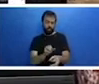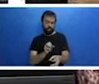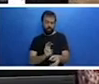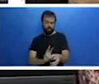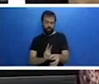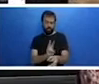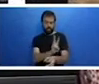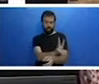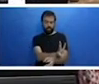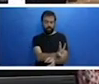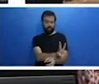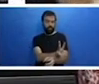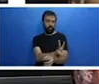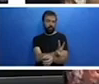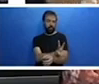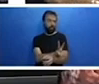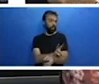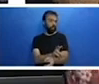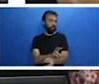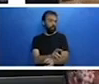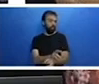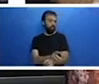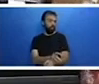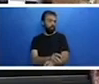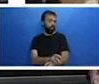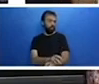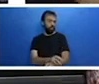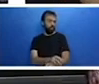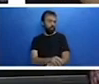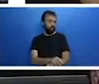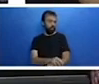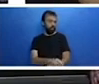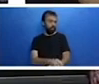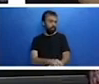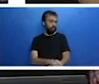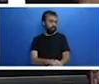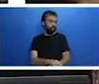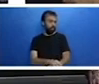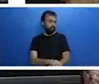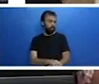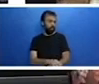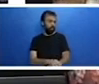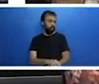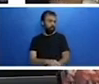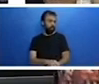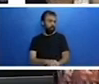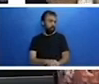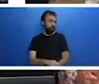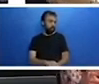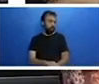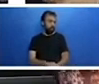escura, certo? Então, eu vou vir na minha planilha, antes de movimentar a peça, eu vou